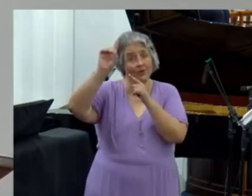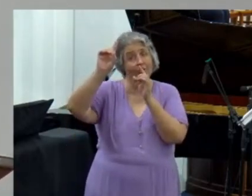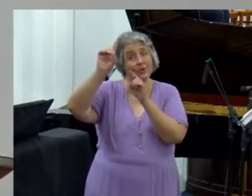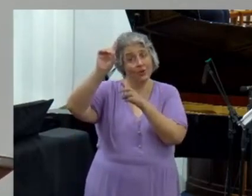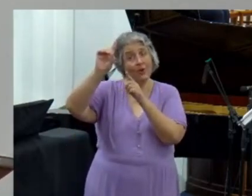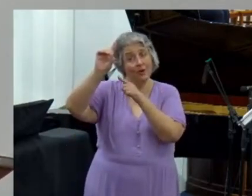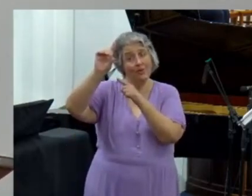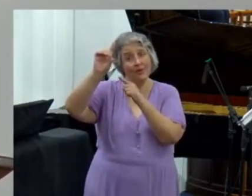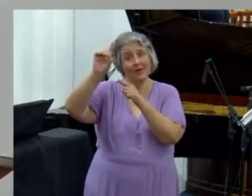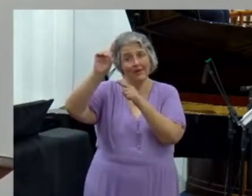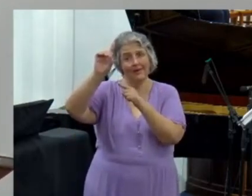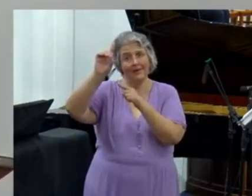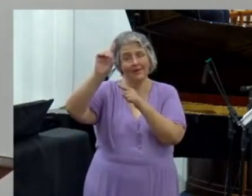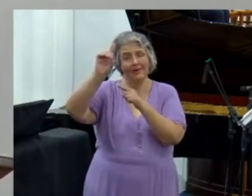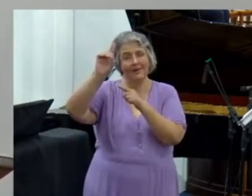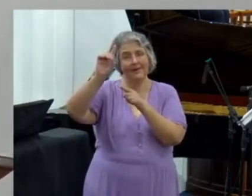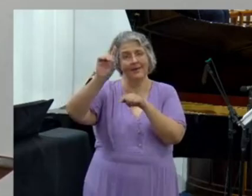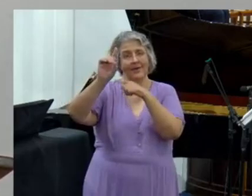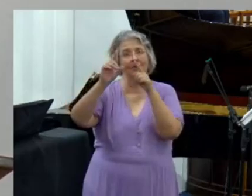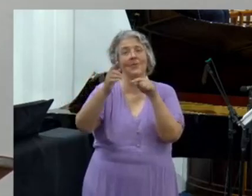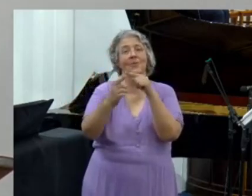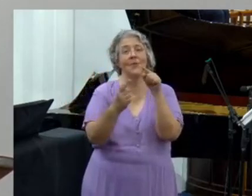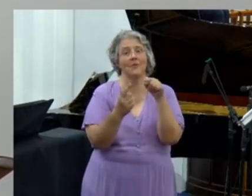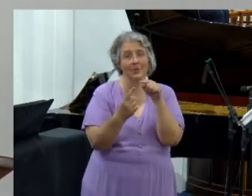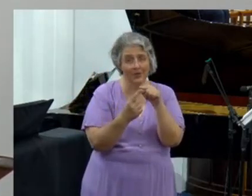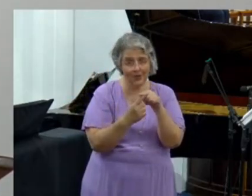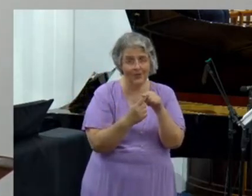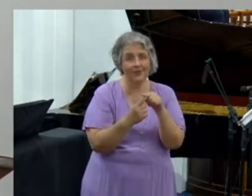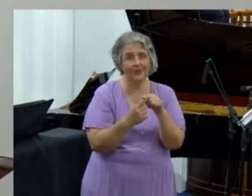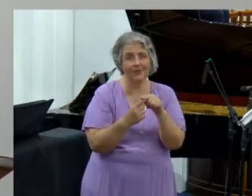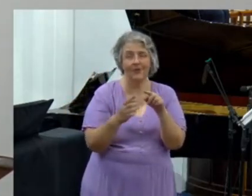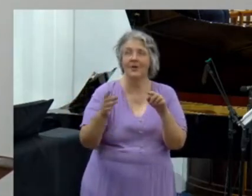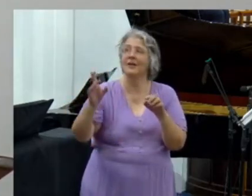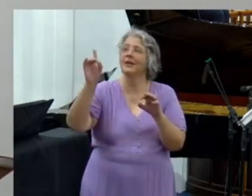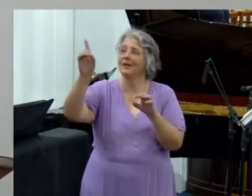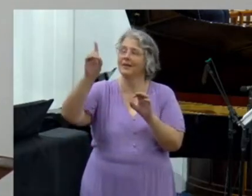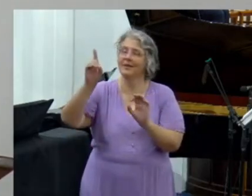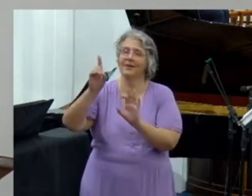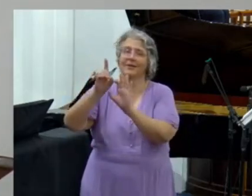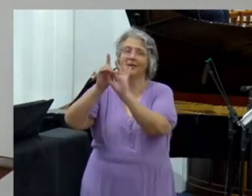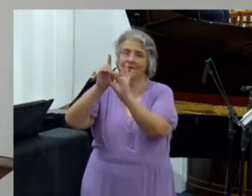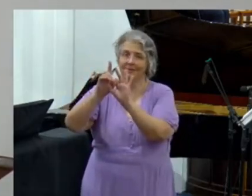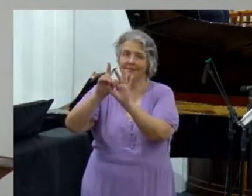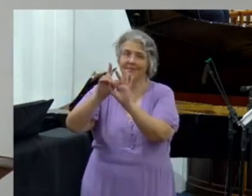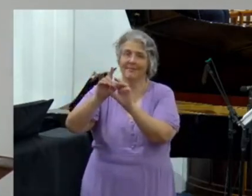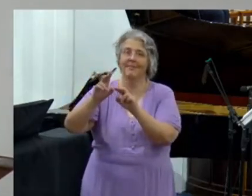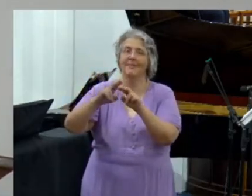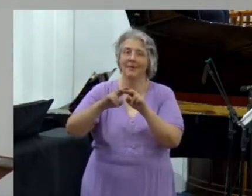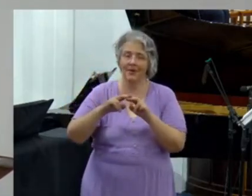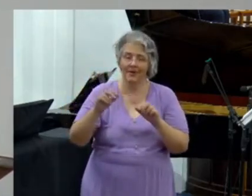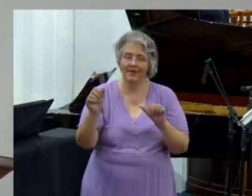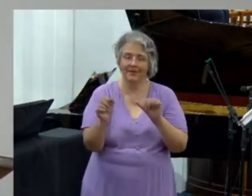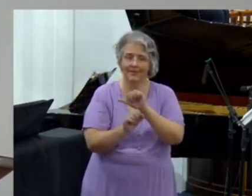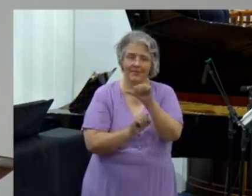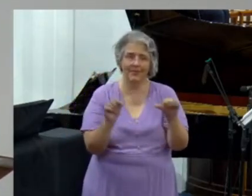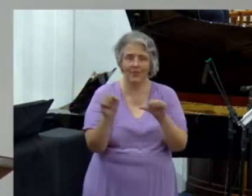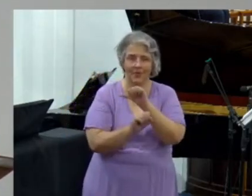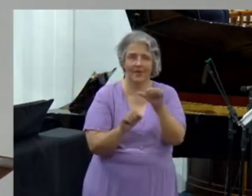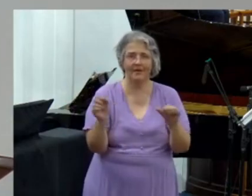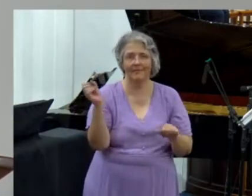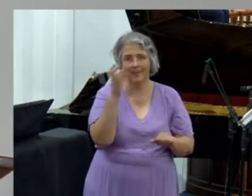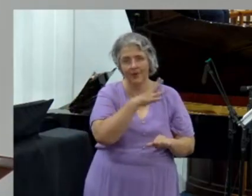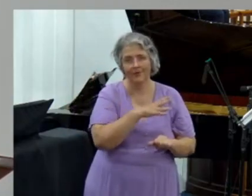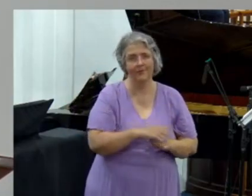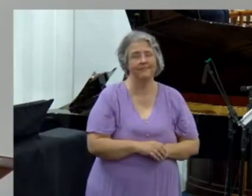de Cristo, que um propósito de um templo que envolve a comunhão e a adoração a Deus pode ser restaurado.